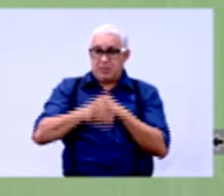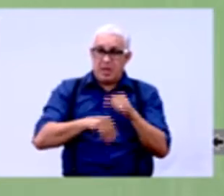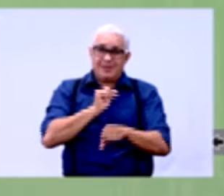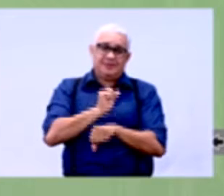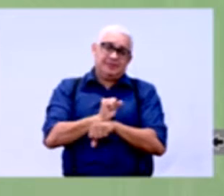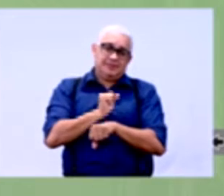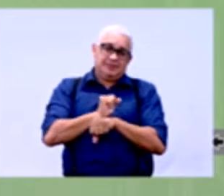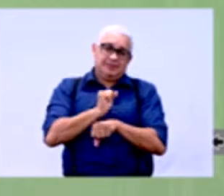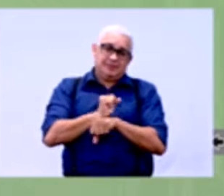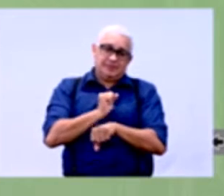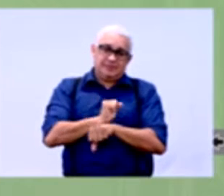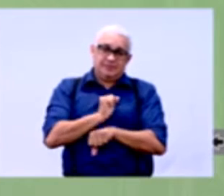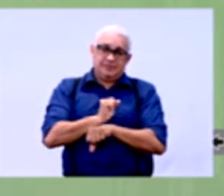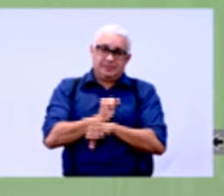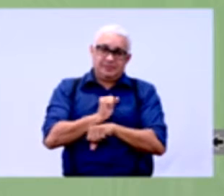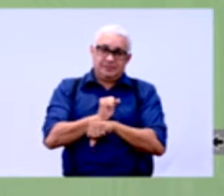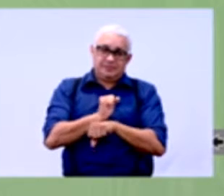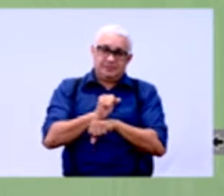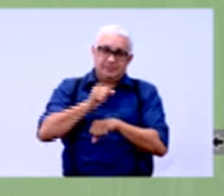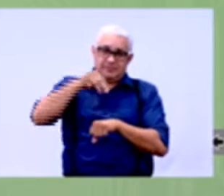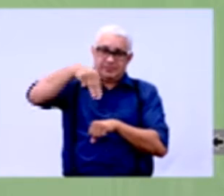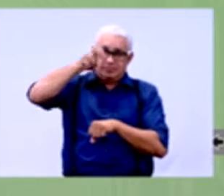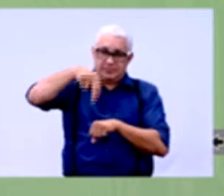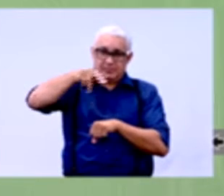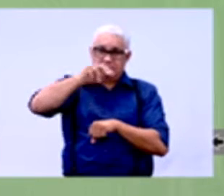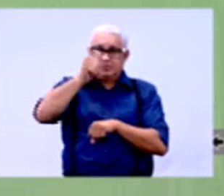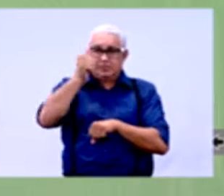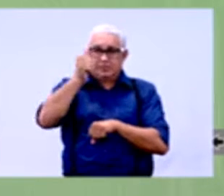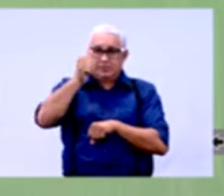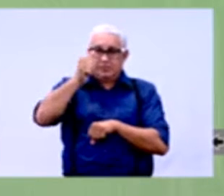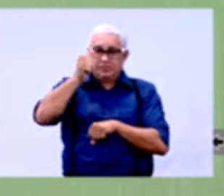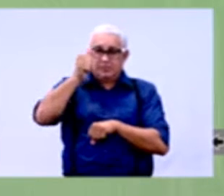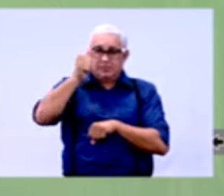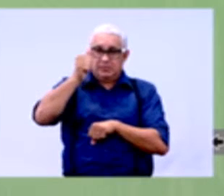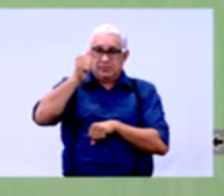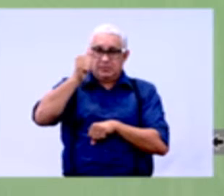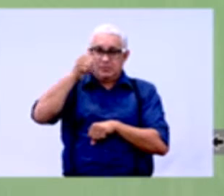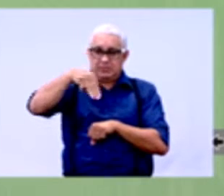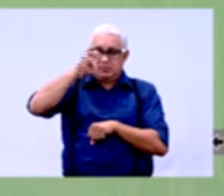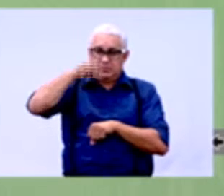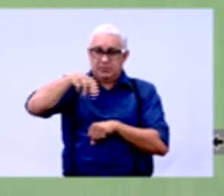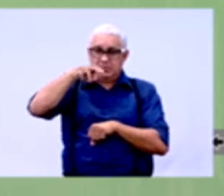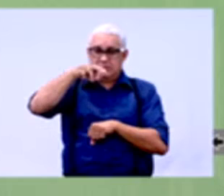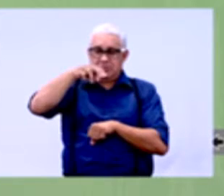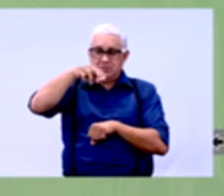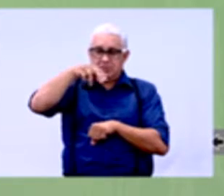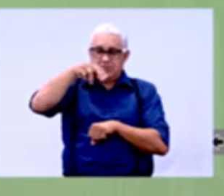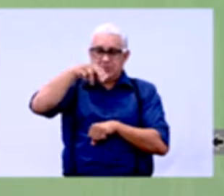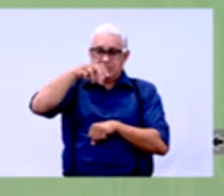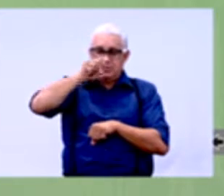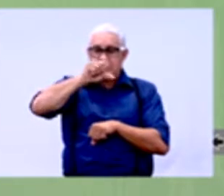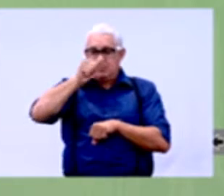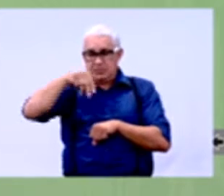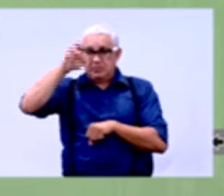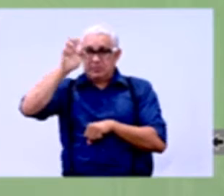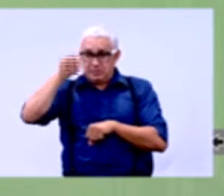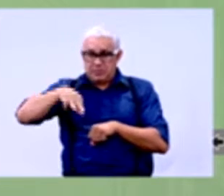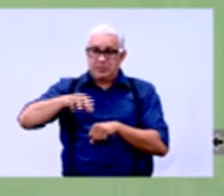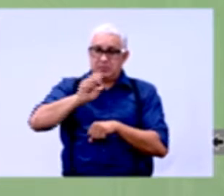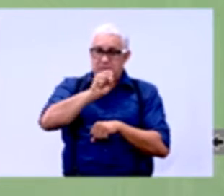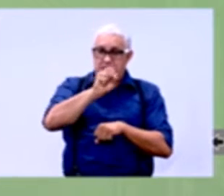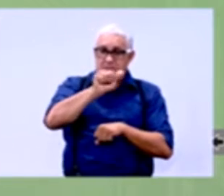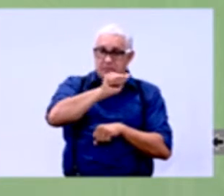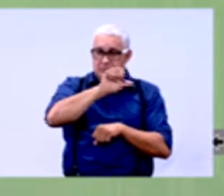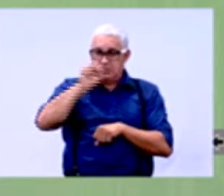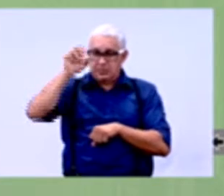à espera de receber uma mensagem assíncrona que o acorde. Em termos de processo, significa que o objeto tem um processo